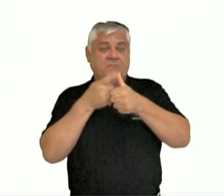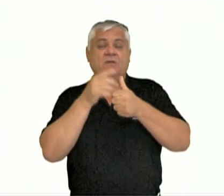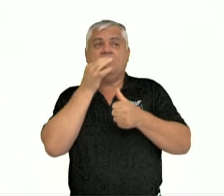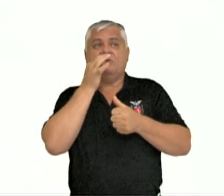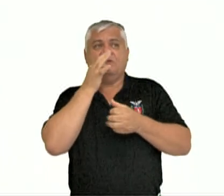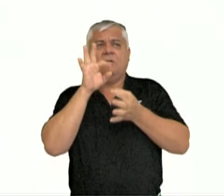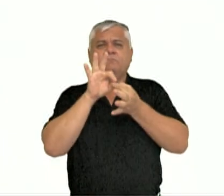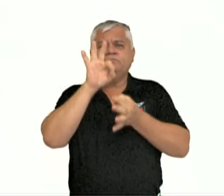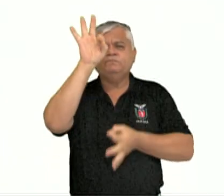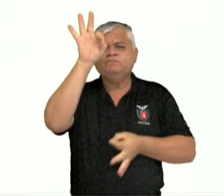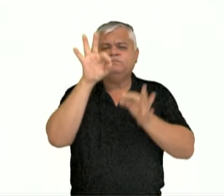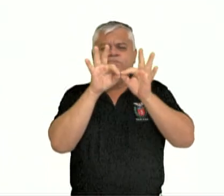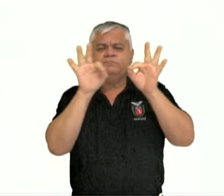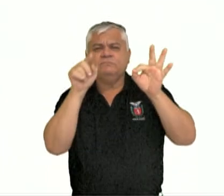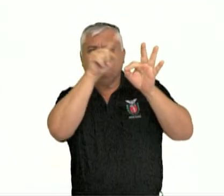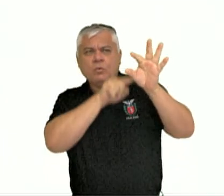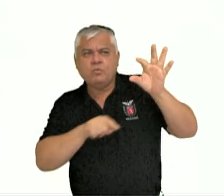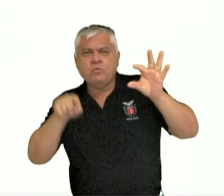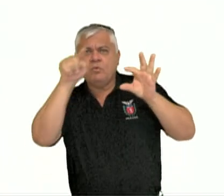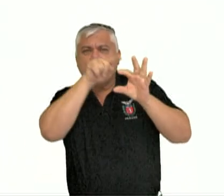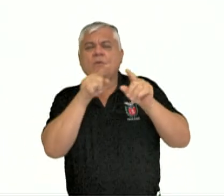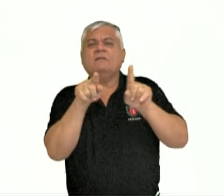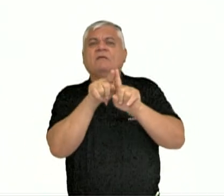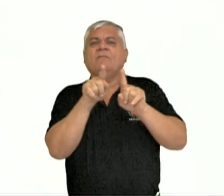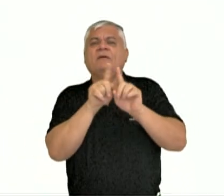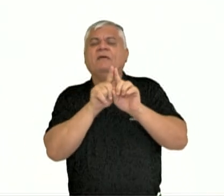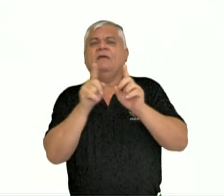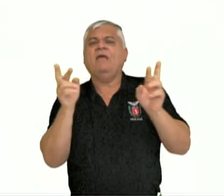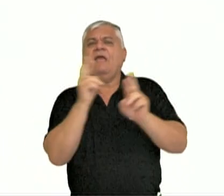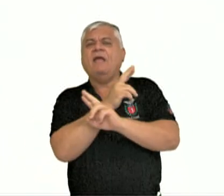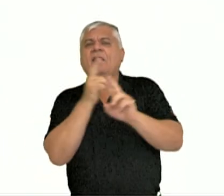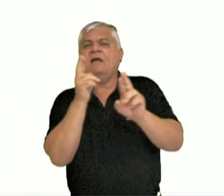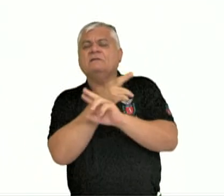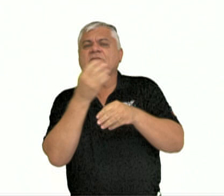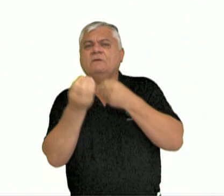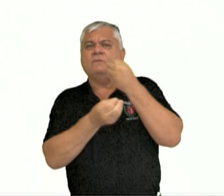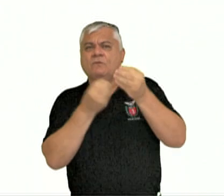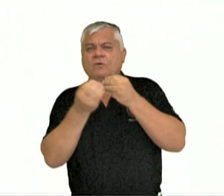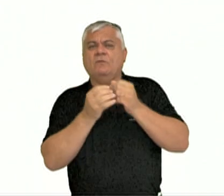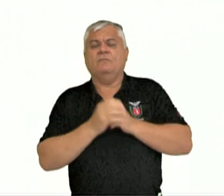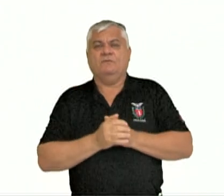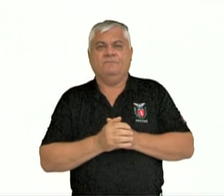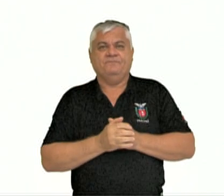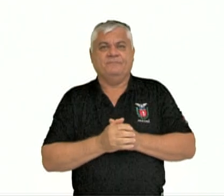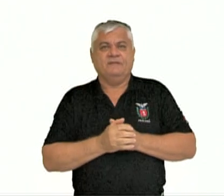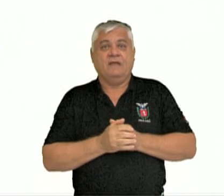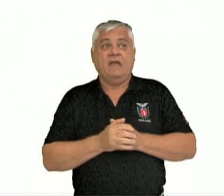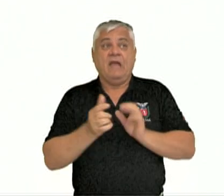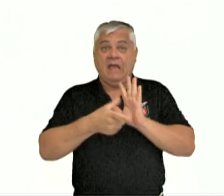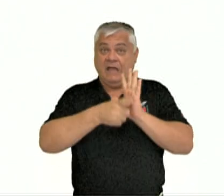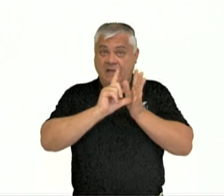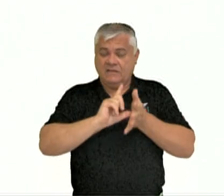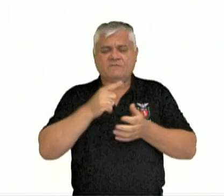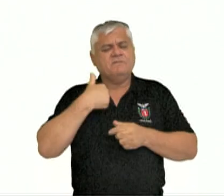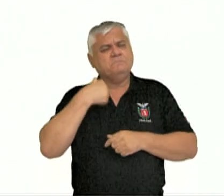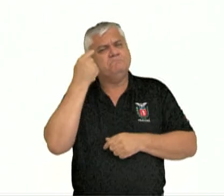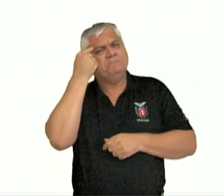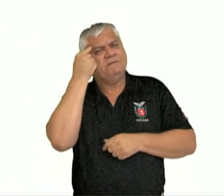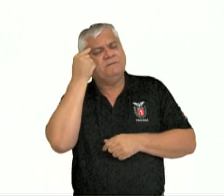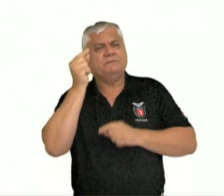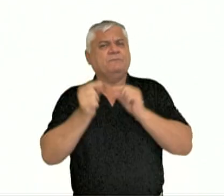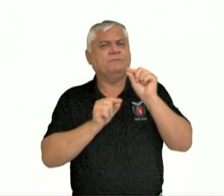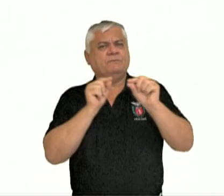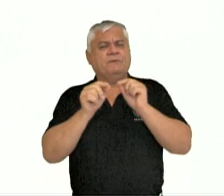arco e relações trigonométricas na circunferência trigonométrica. Antes disso, vamos pensar um pouquinho